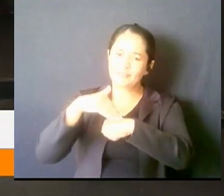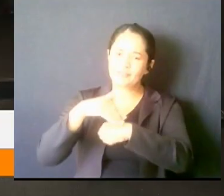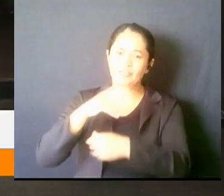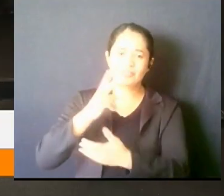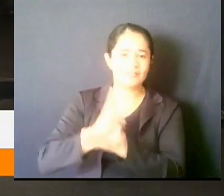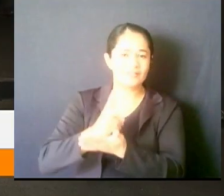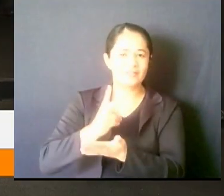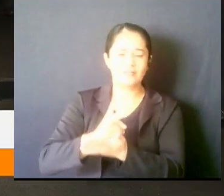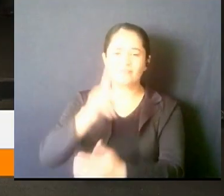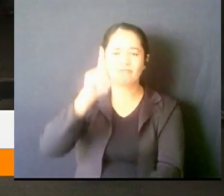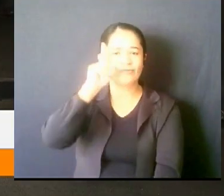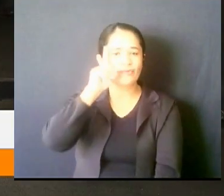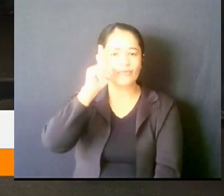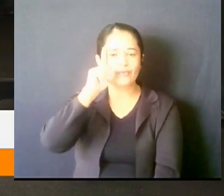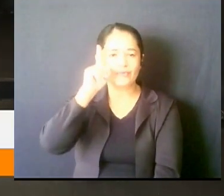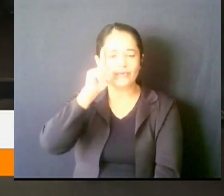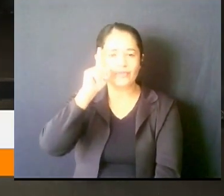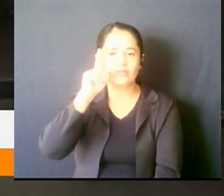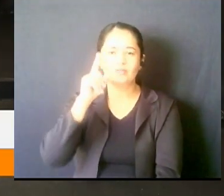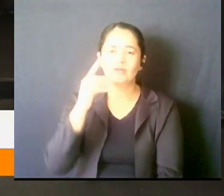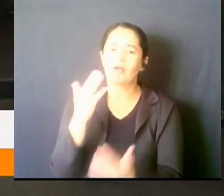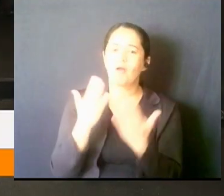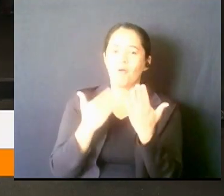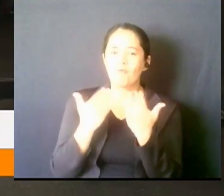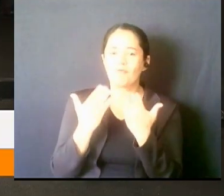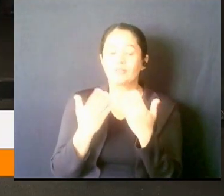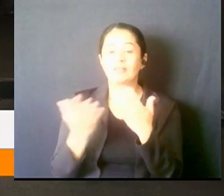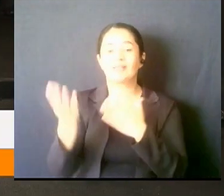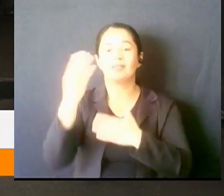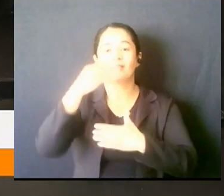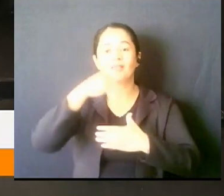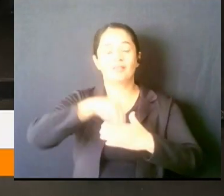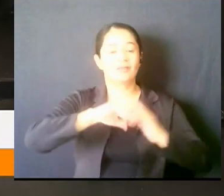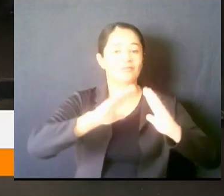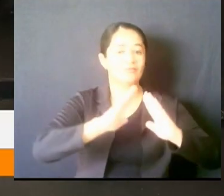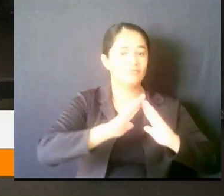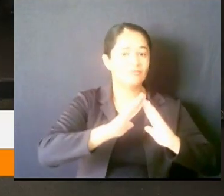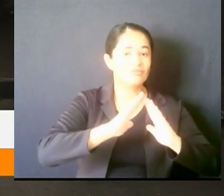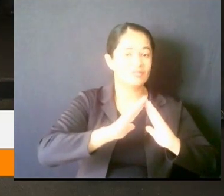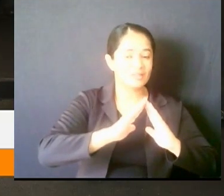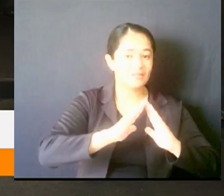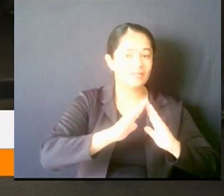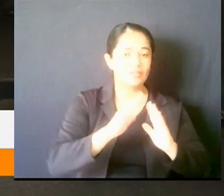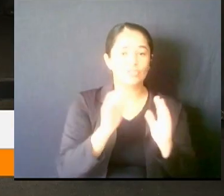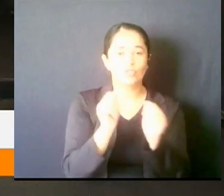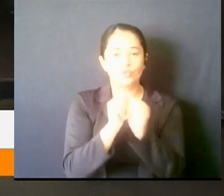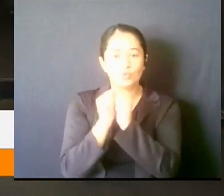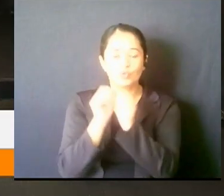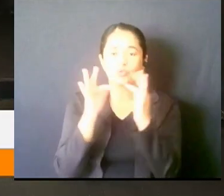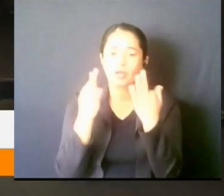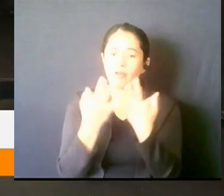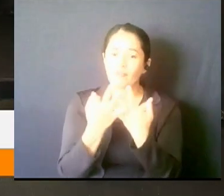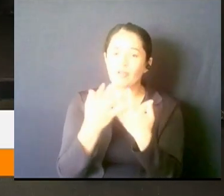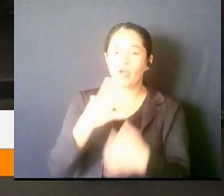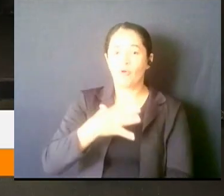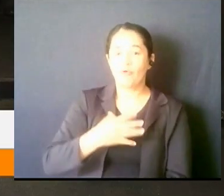de ter um diálogo em casa, né, com a família. É melhor ter um diálogo com o seu filho, com a sua filha dentro de casa do que ele aprender lá